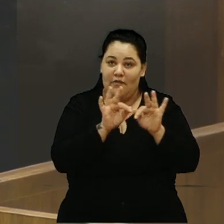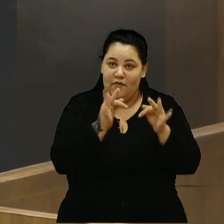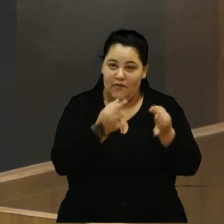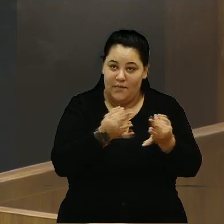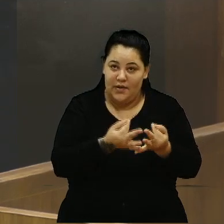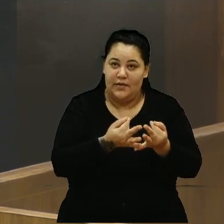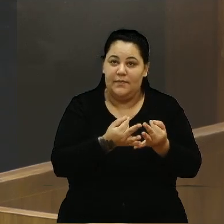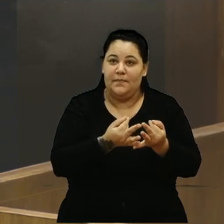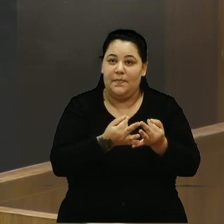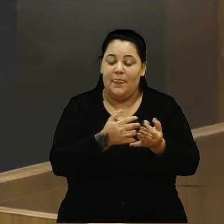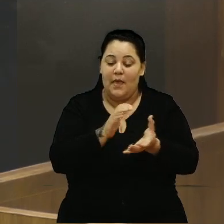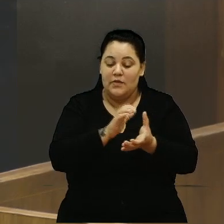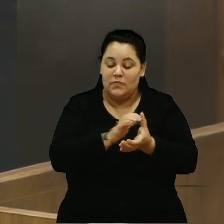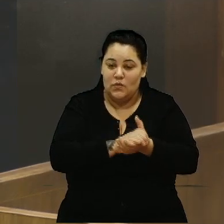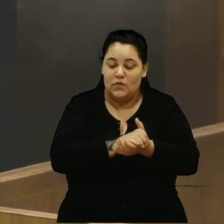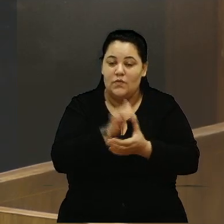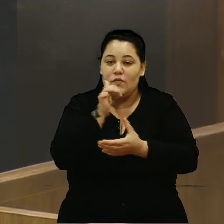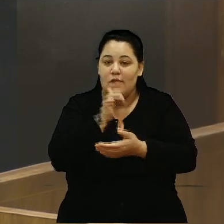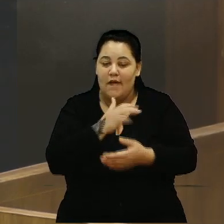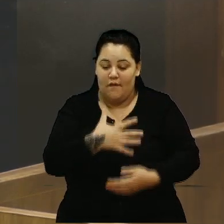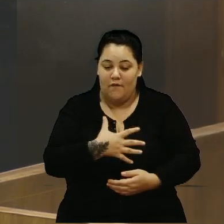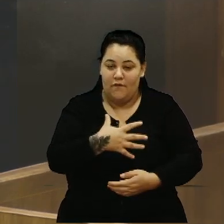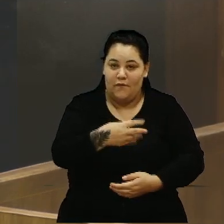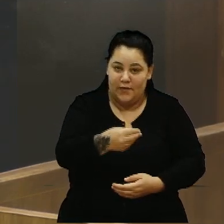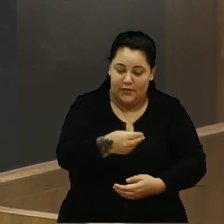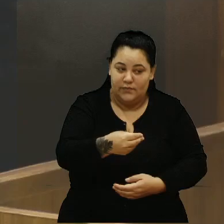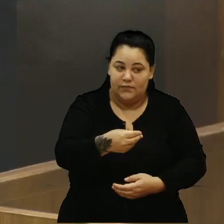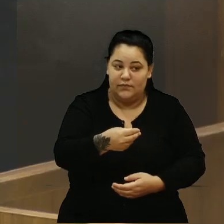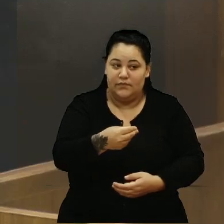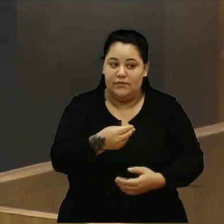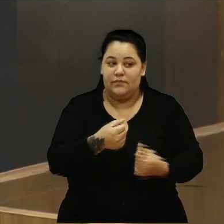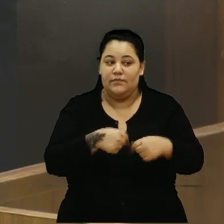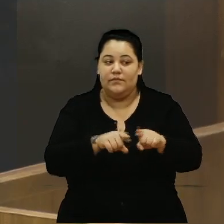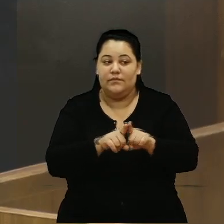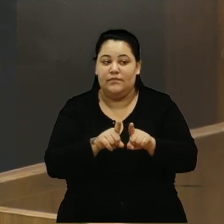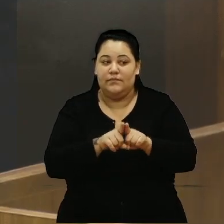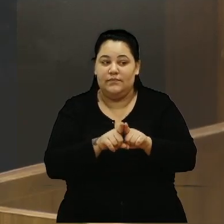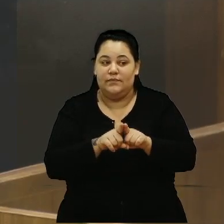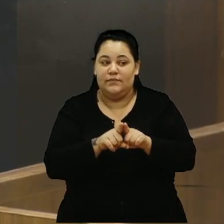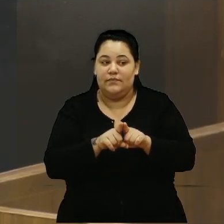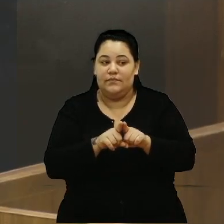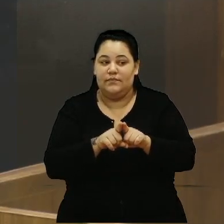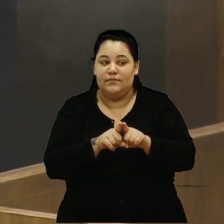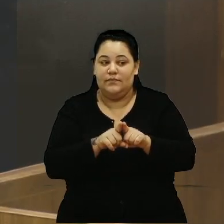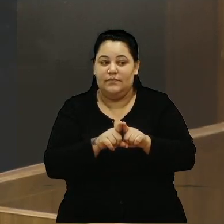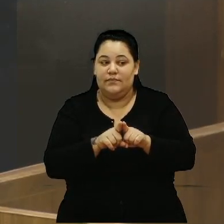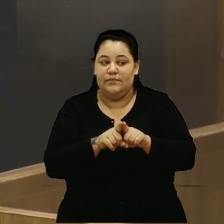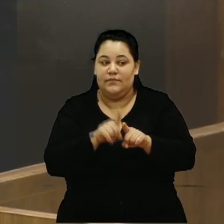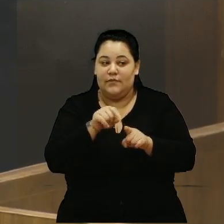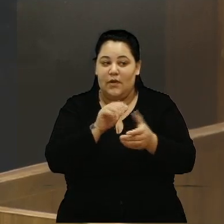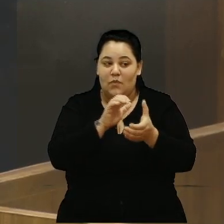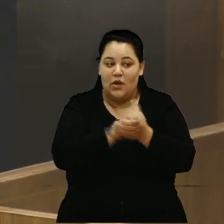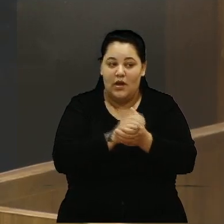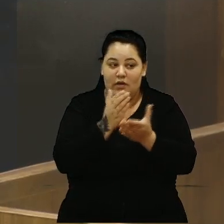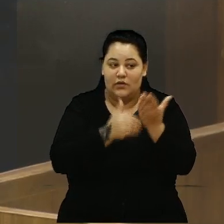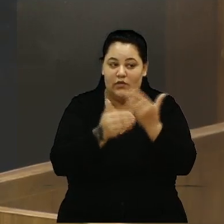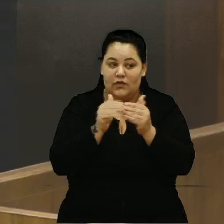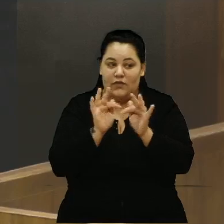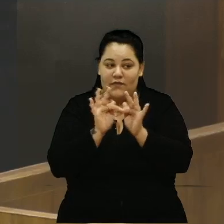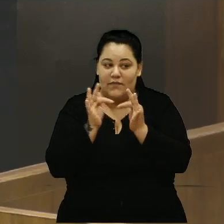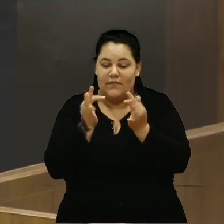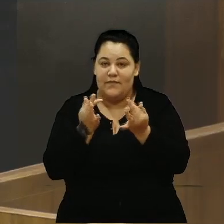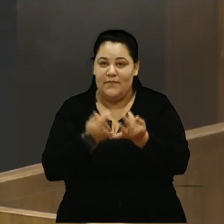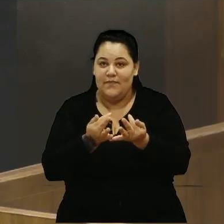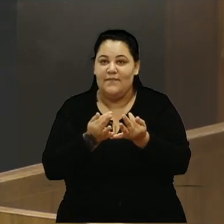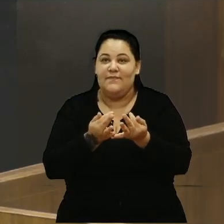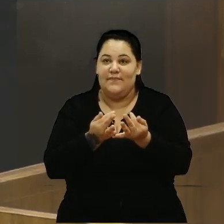minha esposa, minhas filhas, meu filho, também os familiares de parte da minha esposa, os familiares da parte da